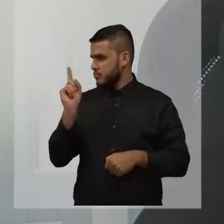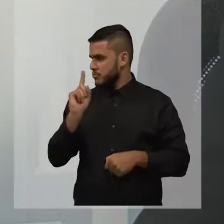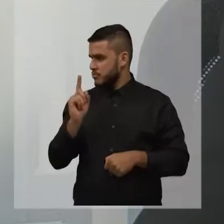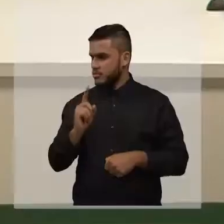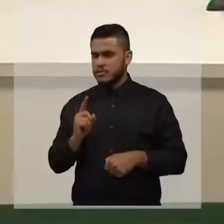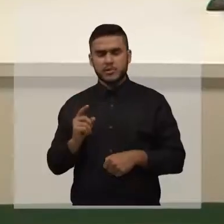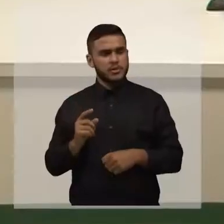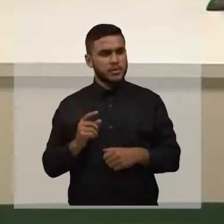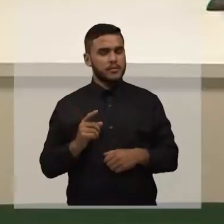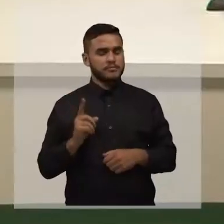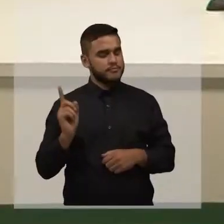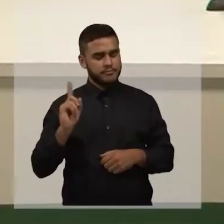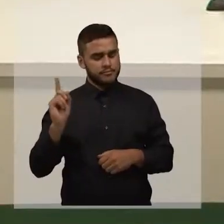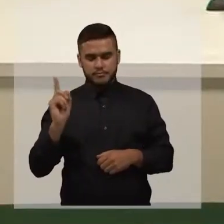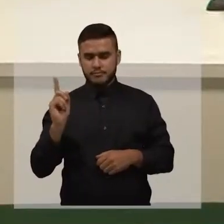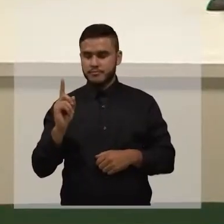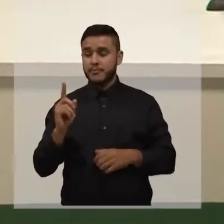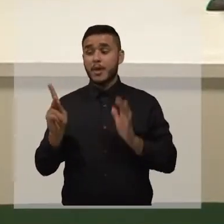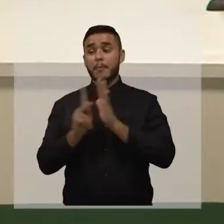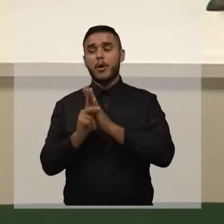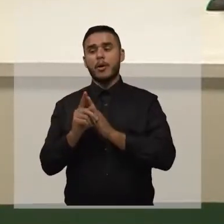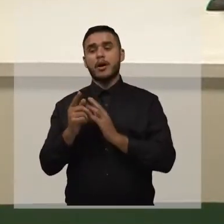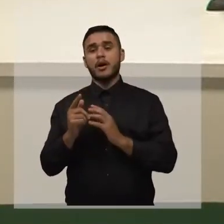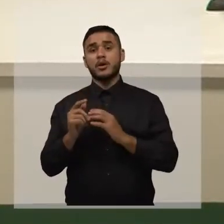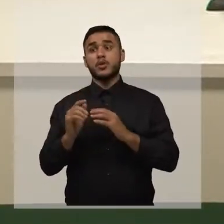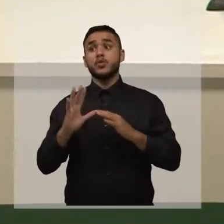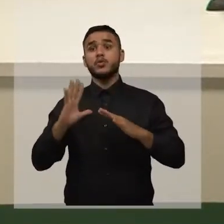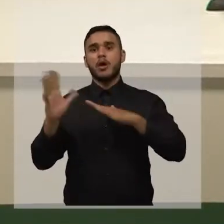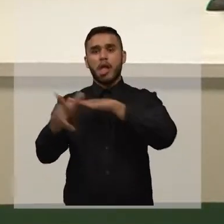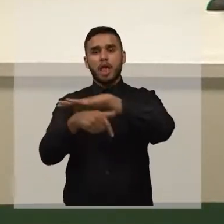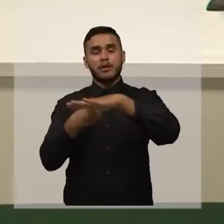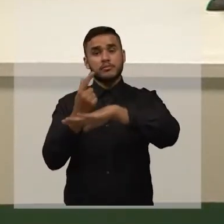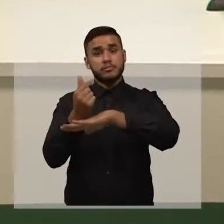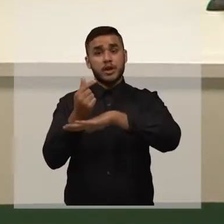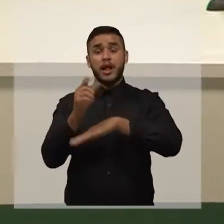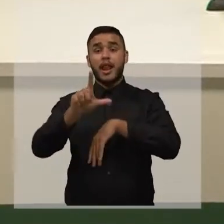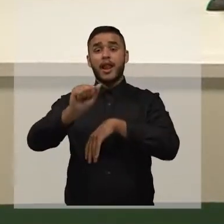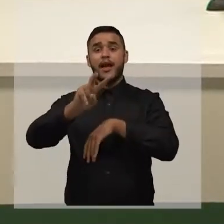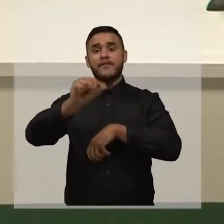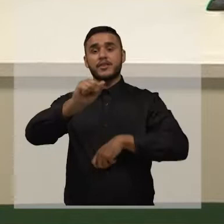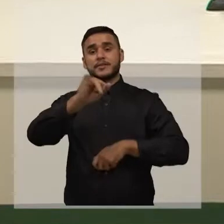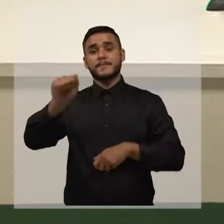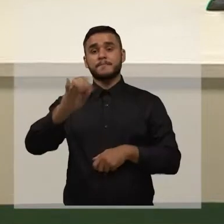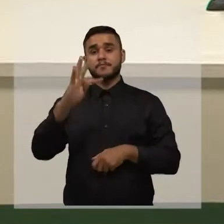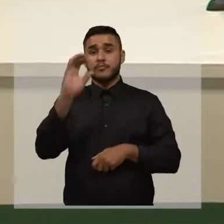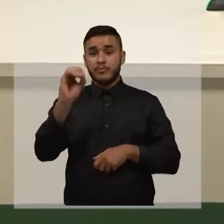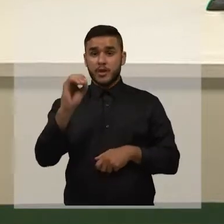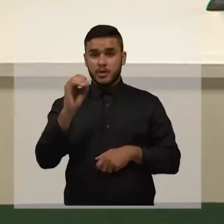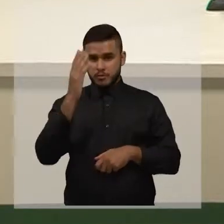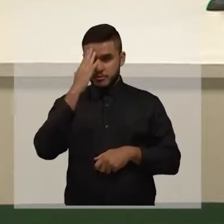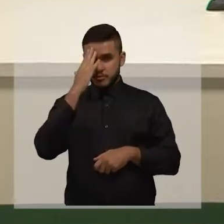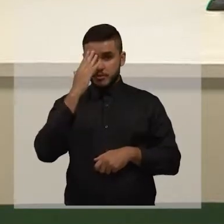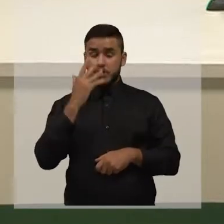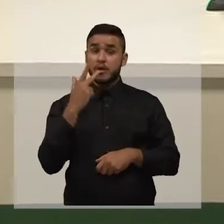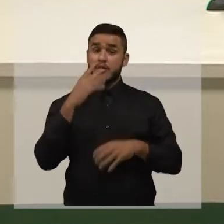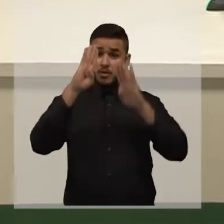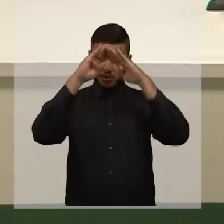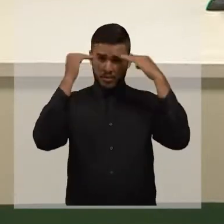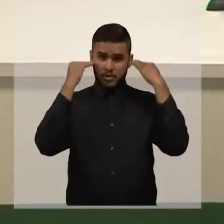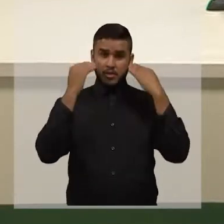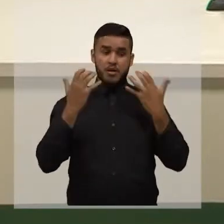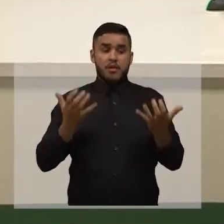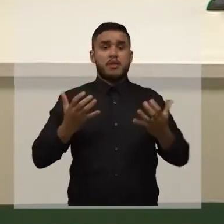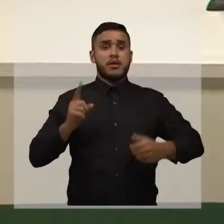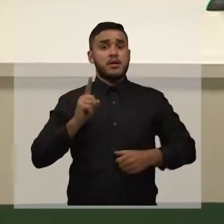Porque é o caso da Lava Jato. Né? Lava Jato. O que for Lava Jato vai para Curitiba. Ele queria que fosse julgado pelo Tribunal Superior Eleitoral como um caso... Não, isso